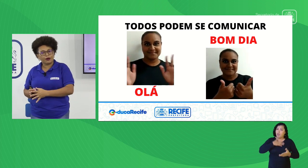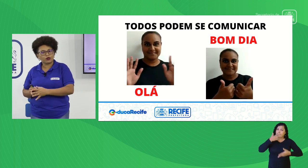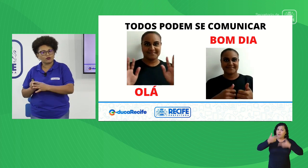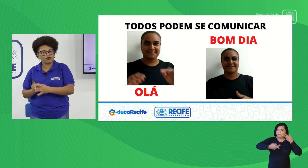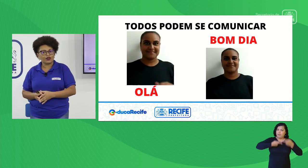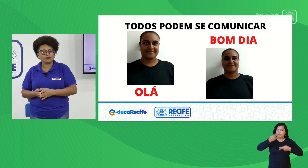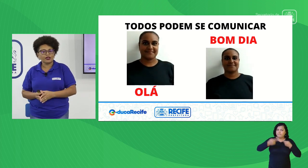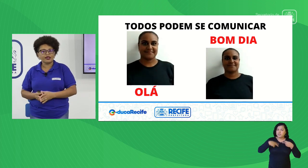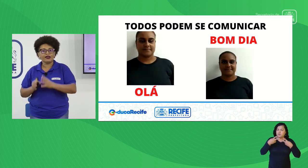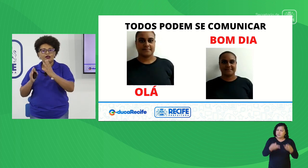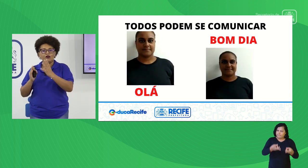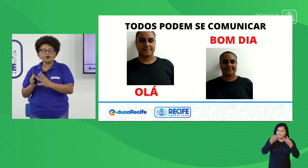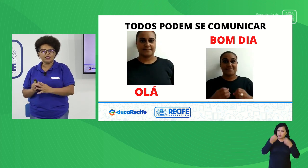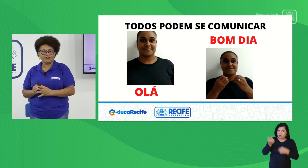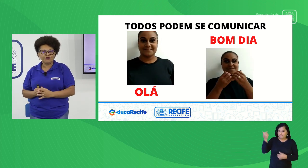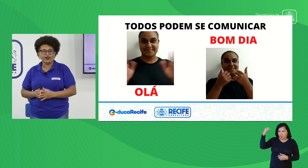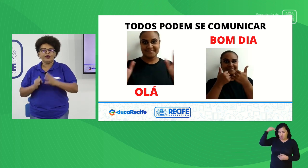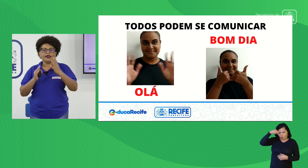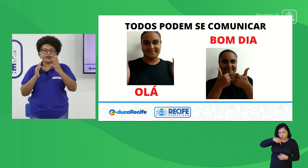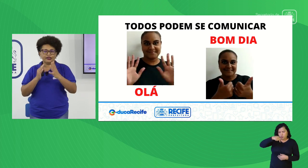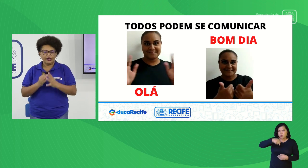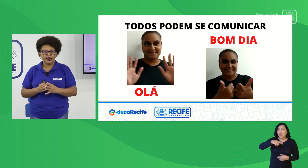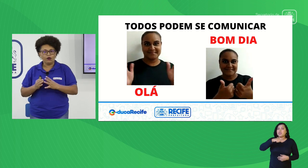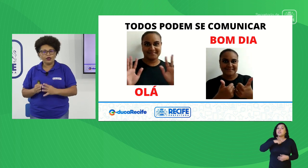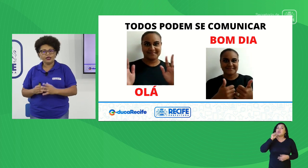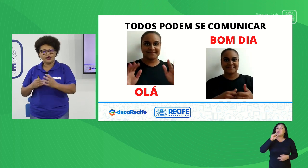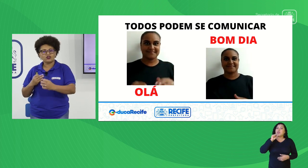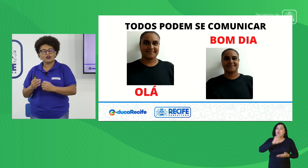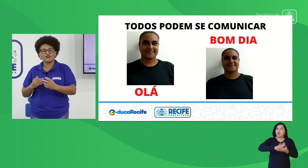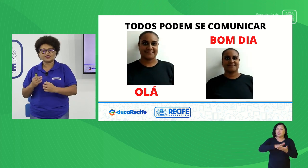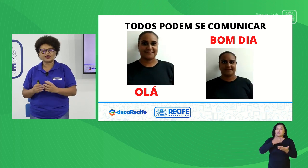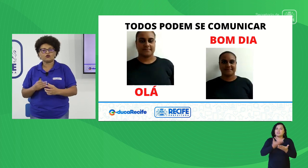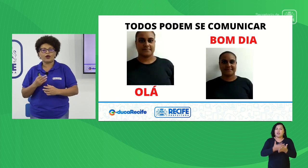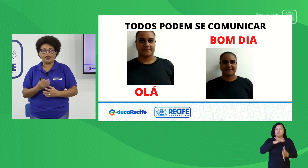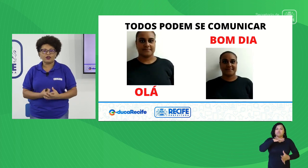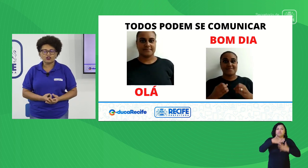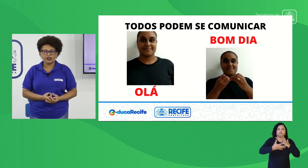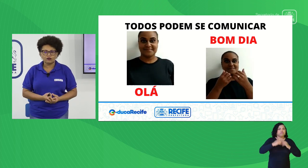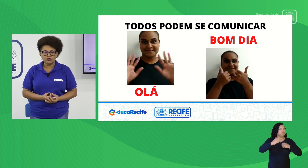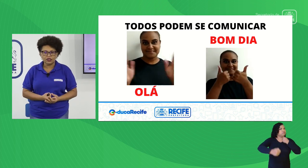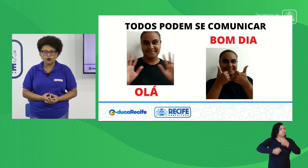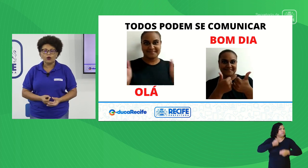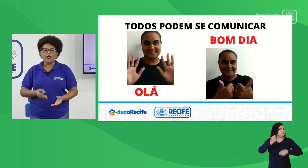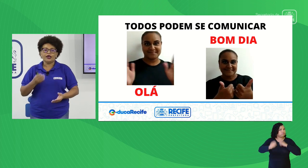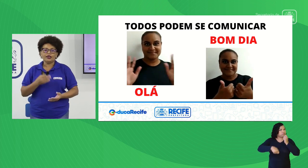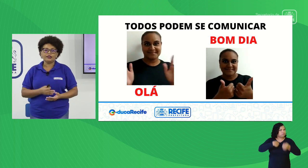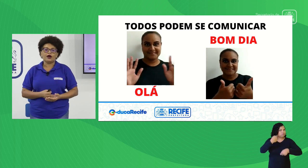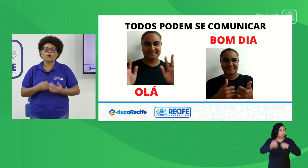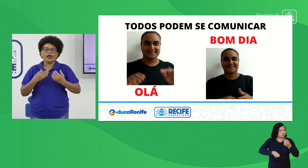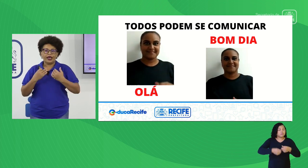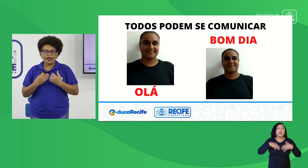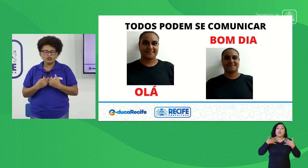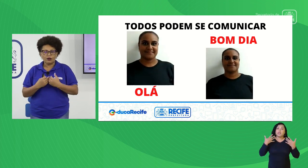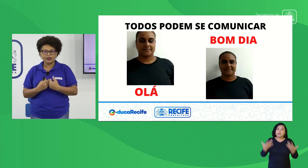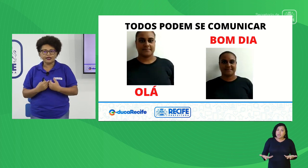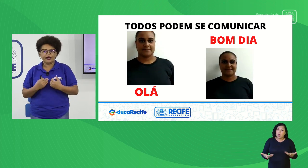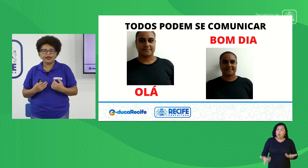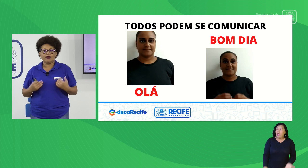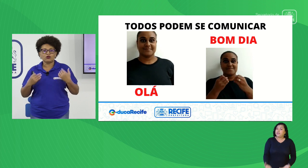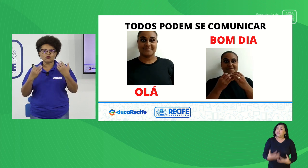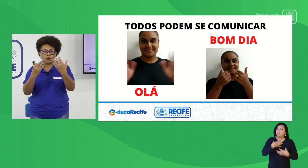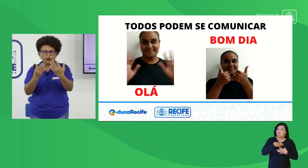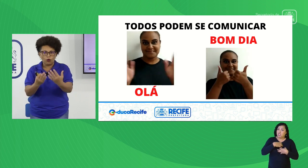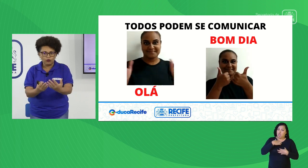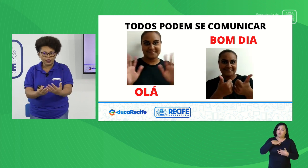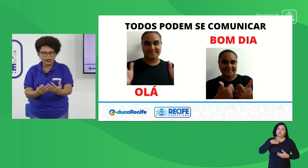aqui para o canto inferior da tela, você vai ver que tem alguém que está fazendo esta tradução. Então, esta maneira